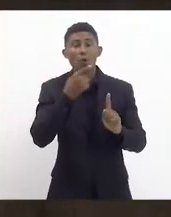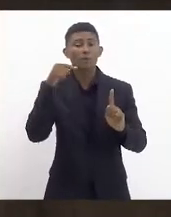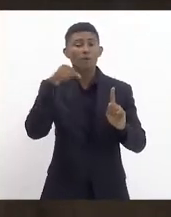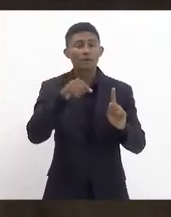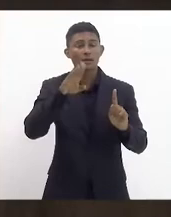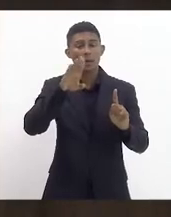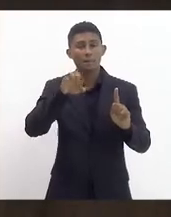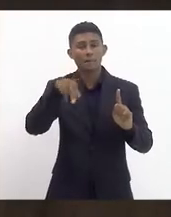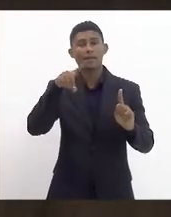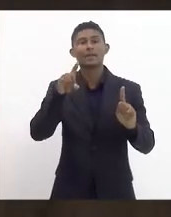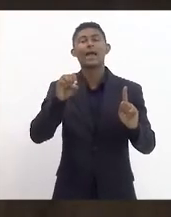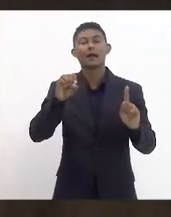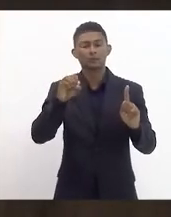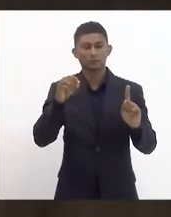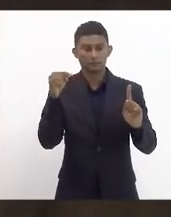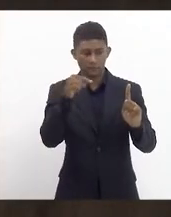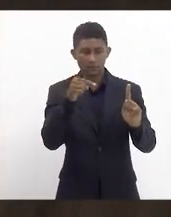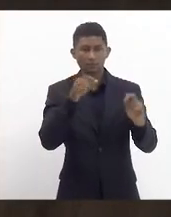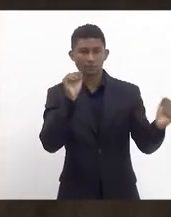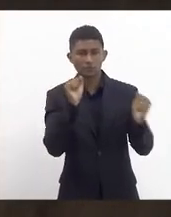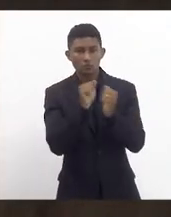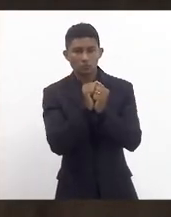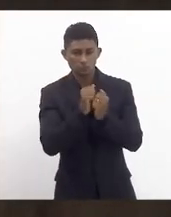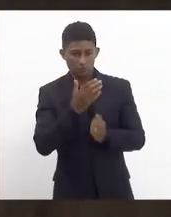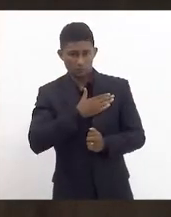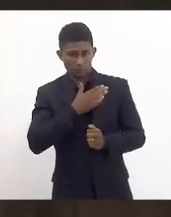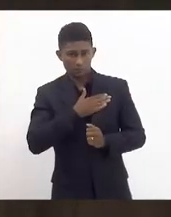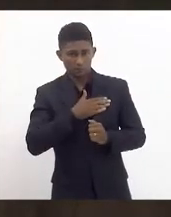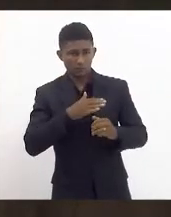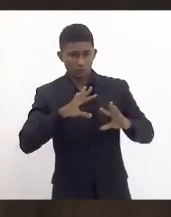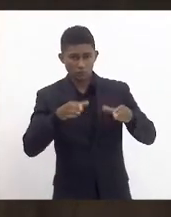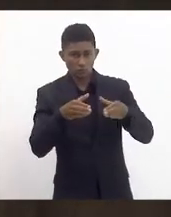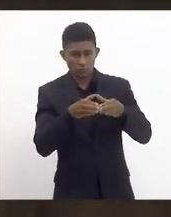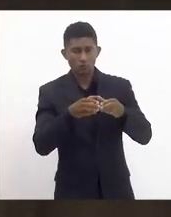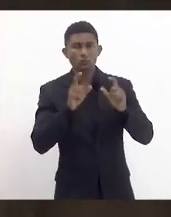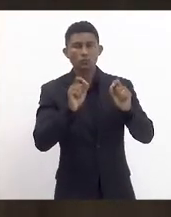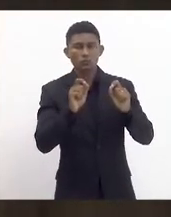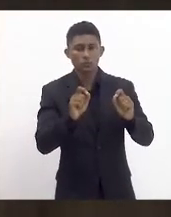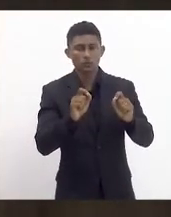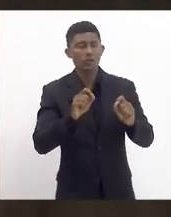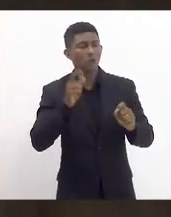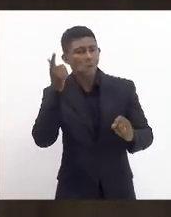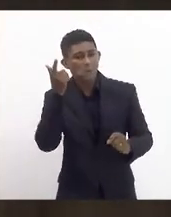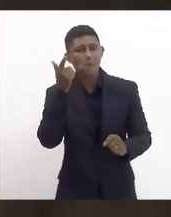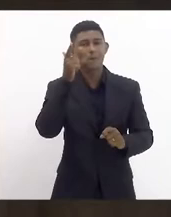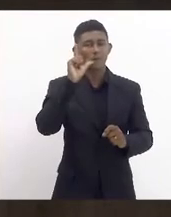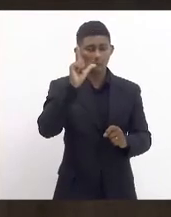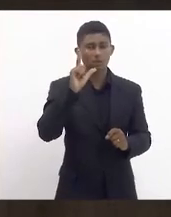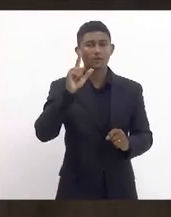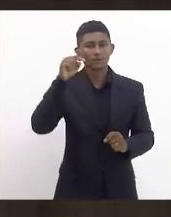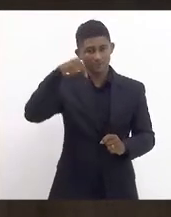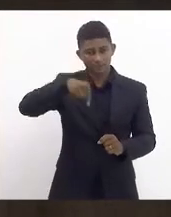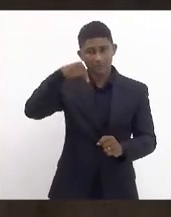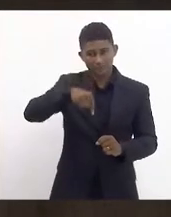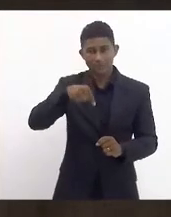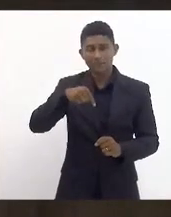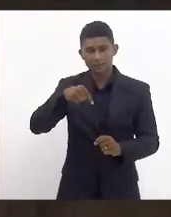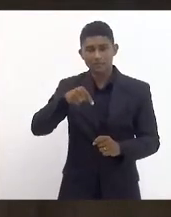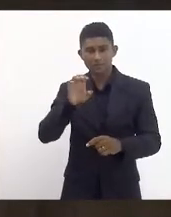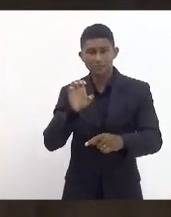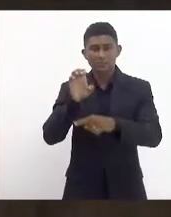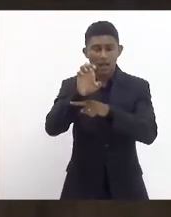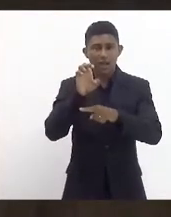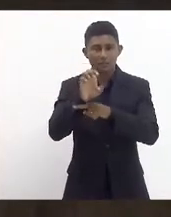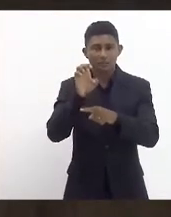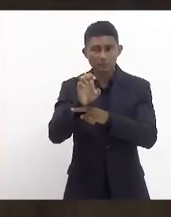também trabalhou em conjunto com o meu gabinete no mandado de segurança que garantiu o maior leilão da história desse Estado.